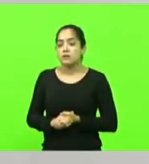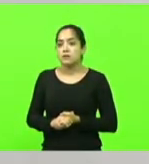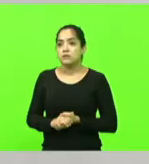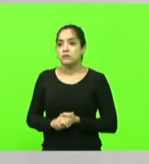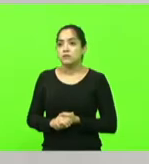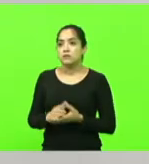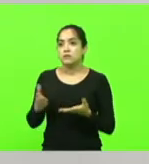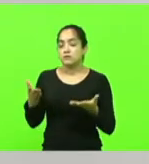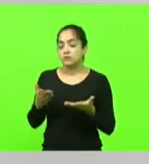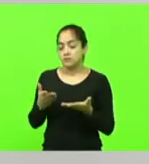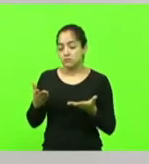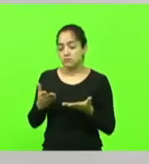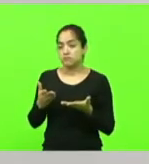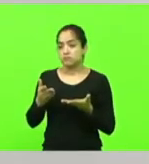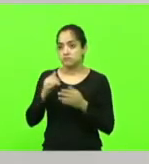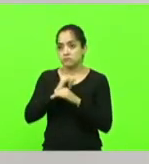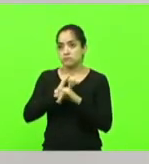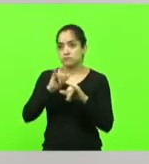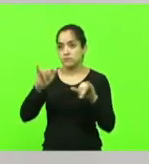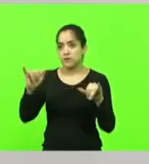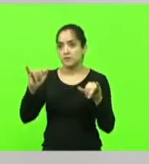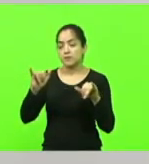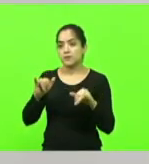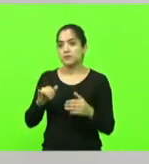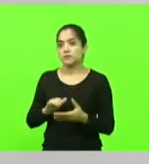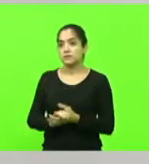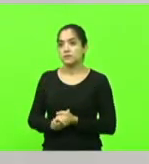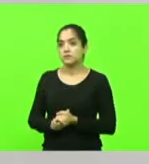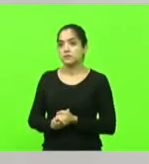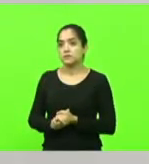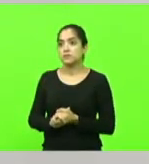além disso, queria dizer o seguinte,